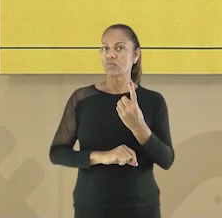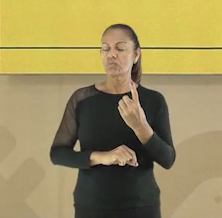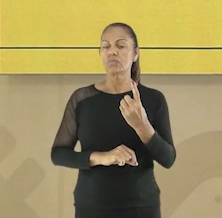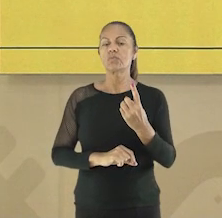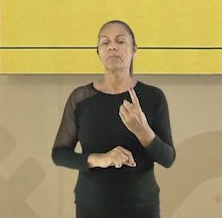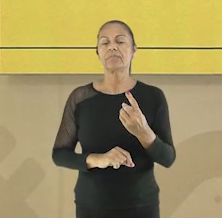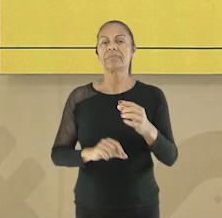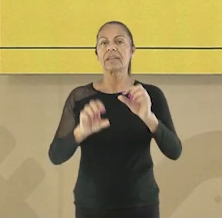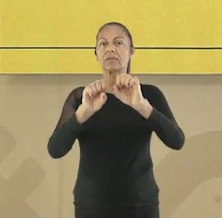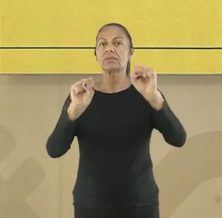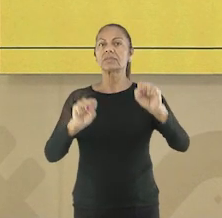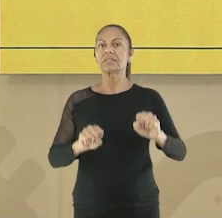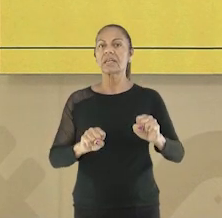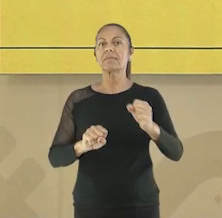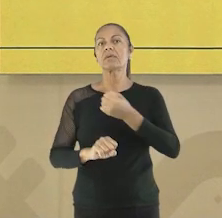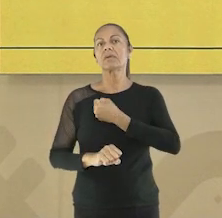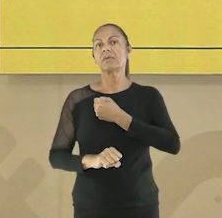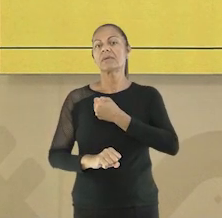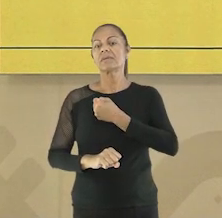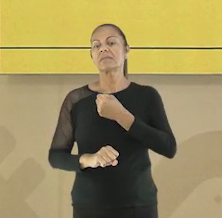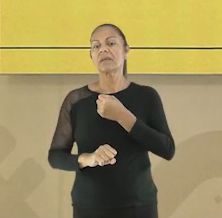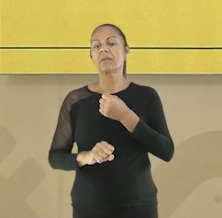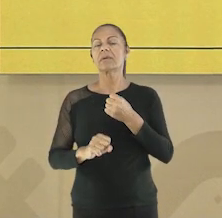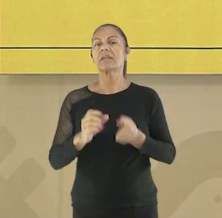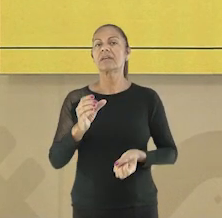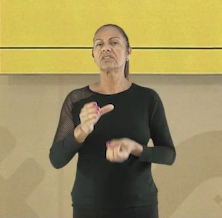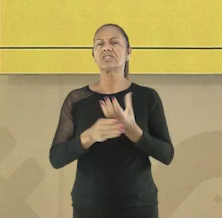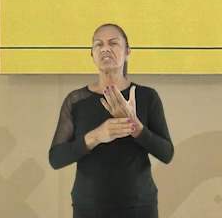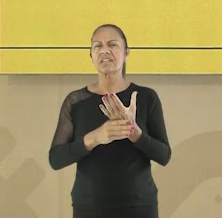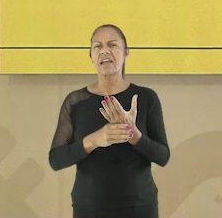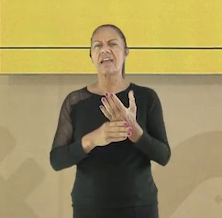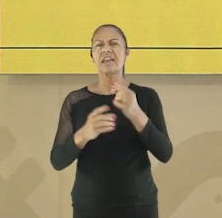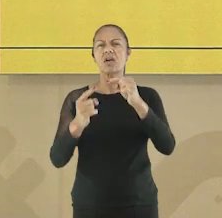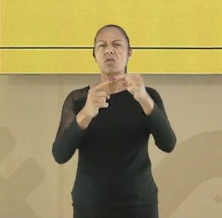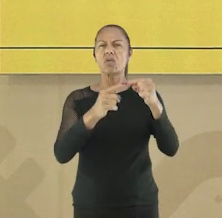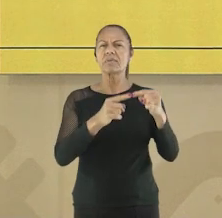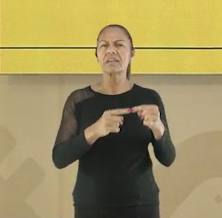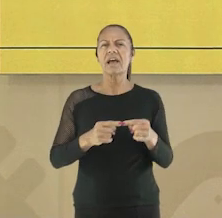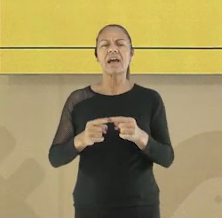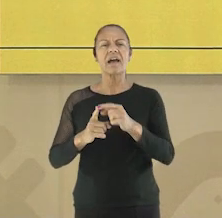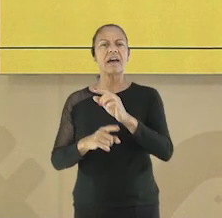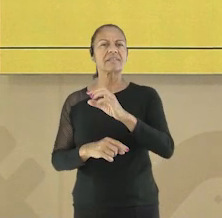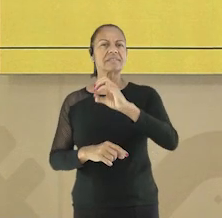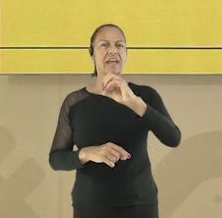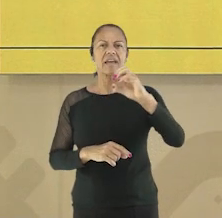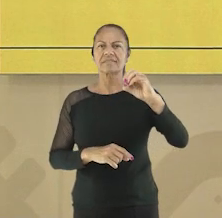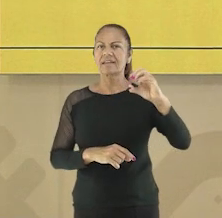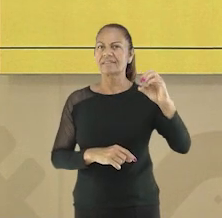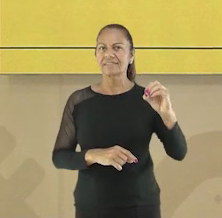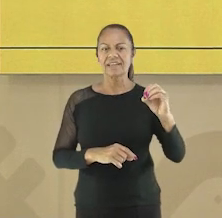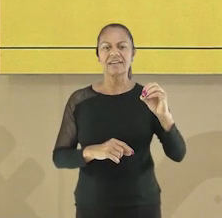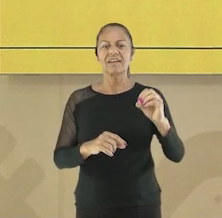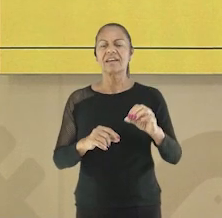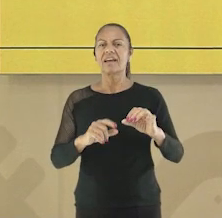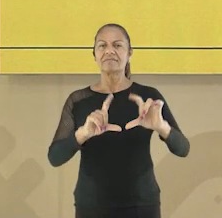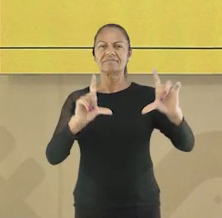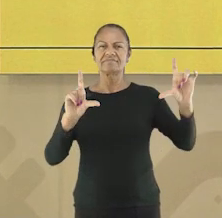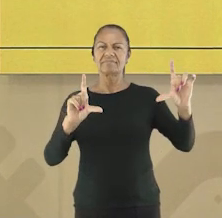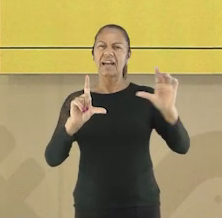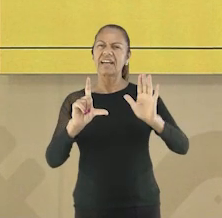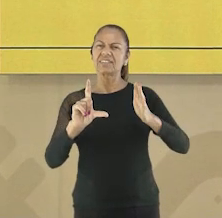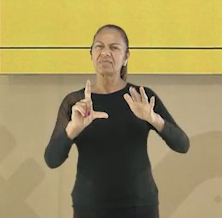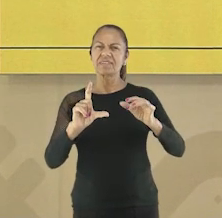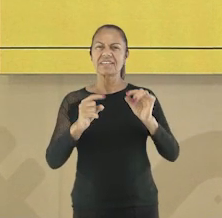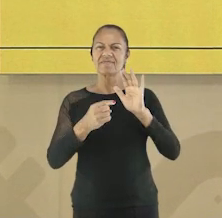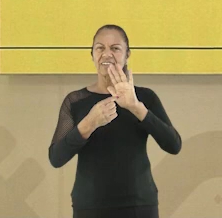no computador, por exemplo, o sistema de numeração binário gera uma combinação de vários dígitos, zeros e uns, mais ou menos como